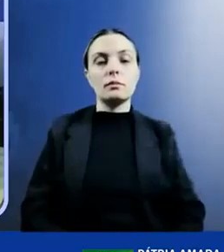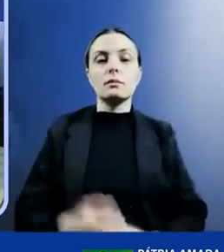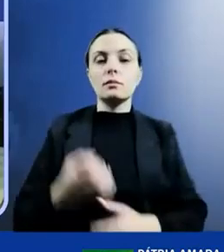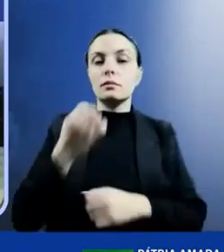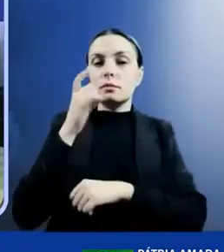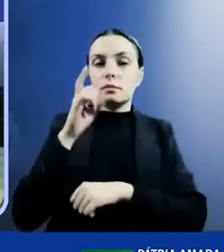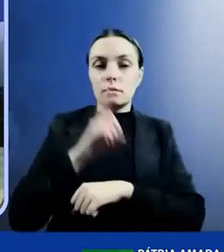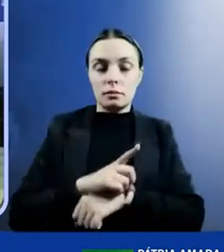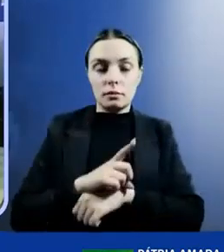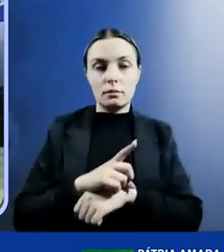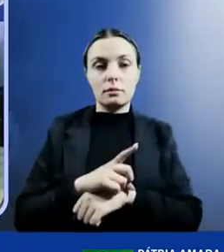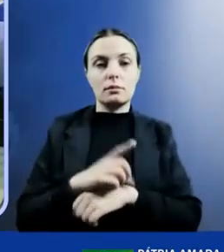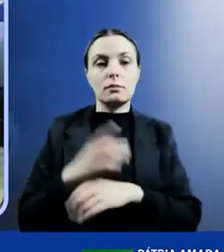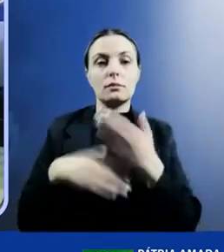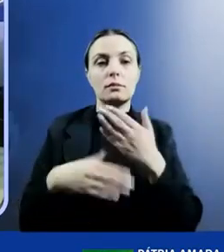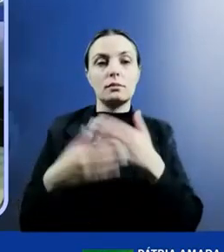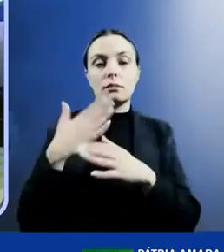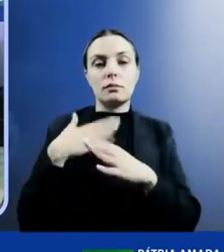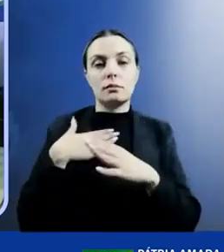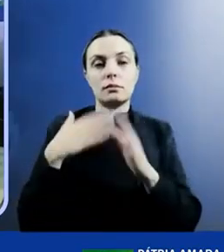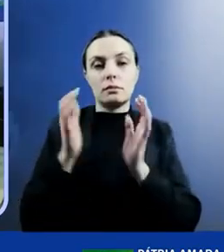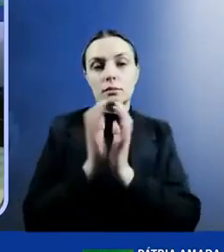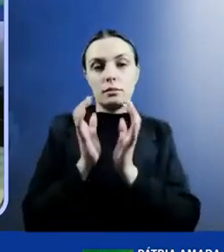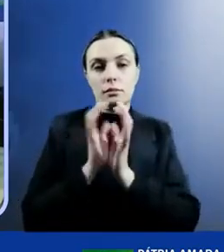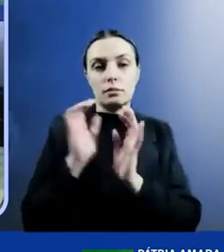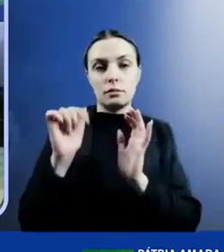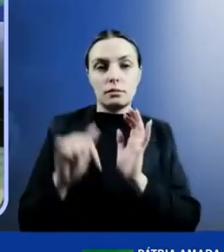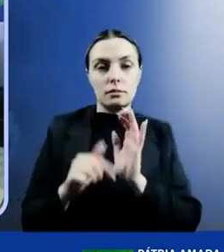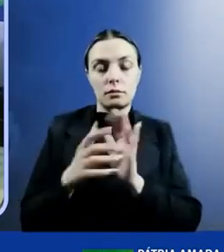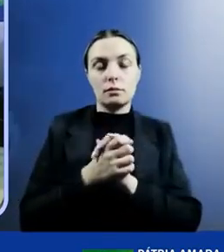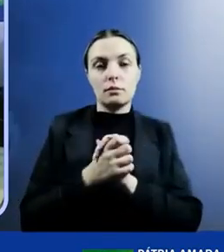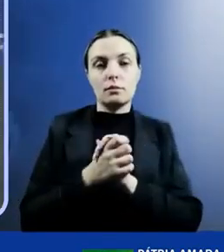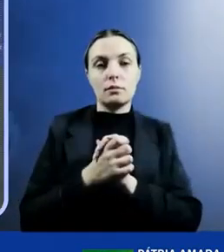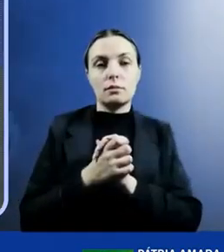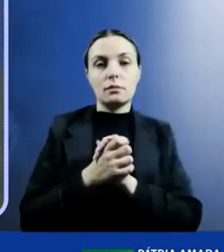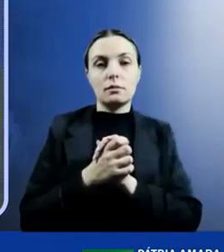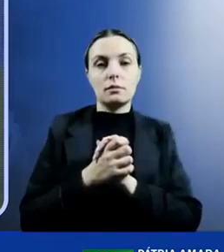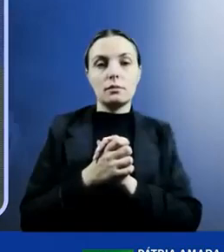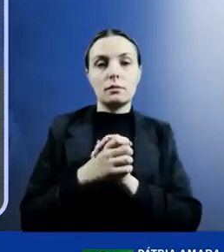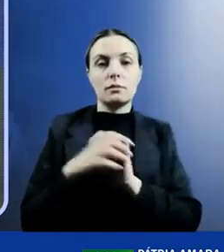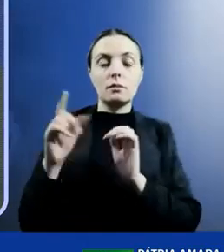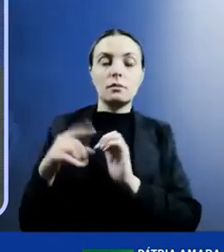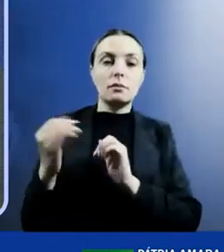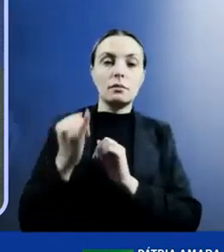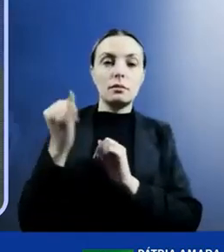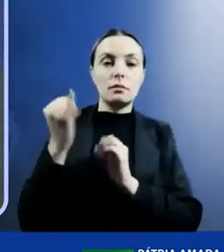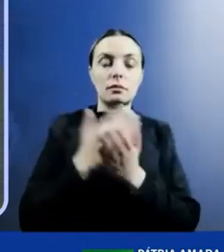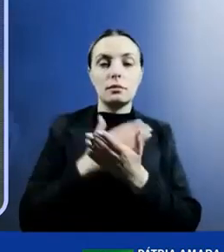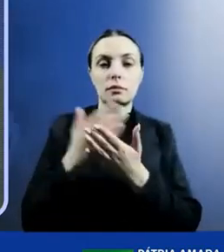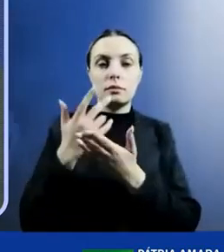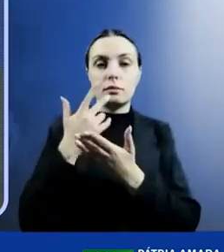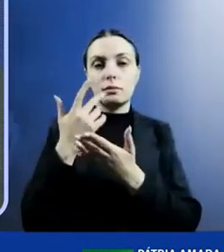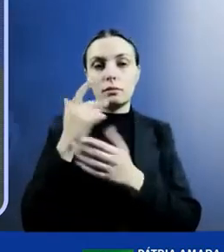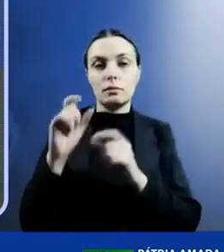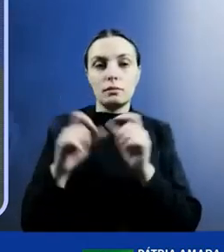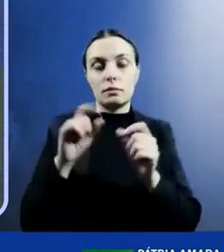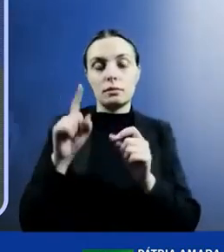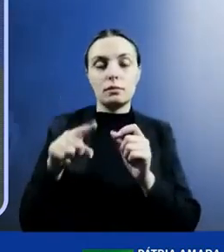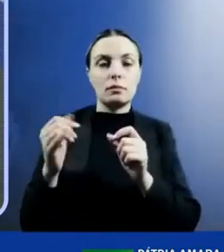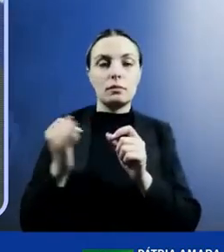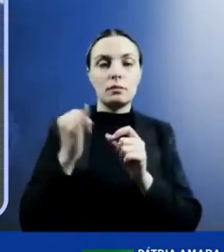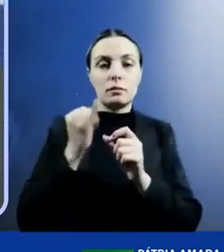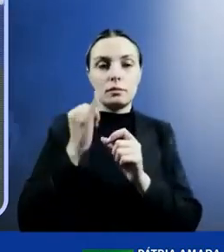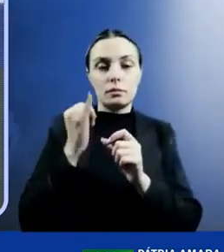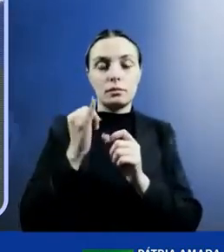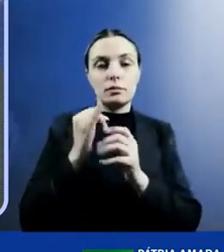todos os meus colegas aqui de mesa. É importante a gente começar reforçando a relevância e a importância, né,